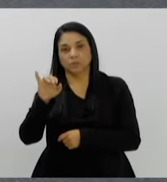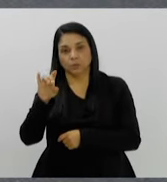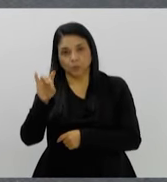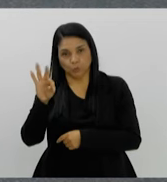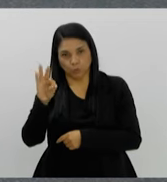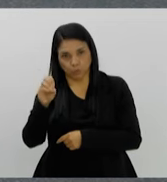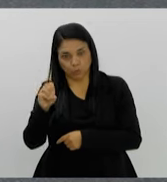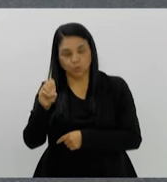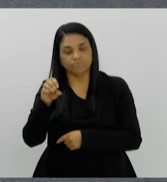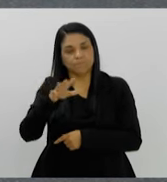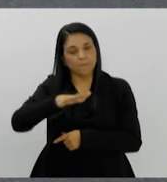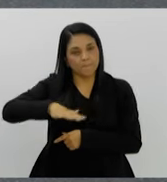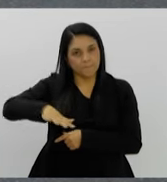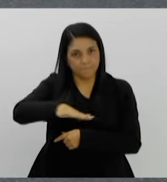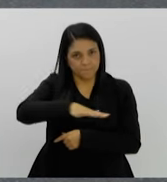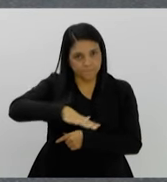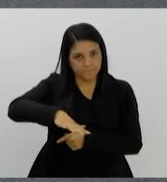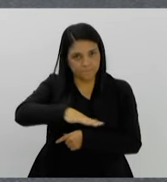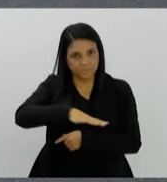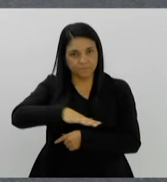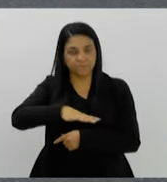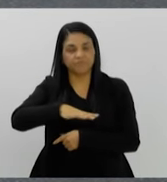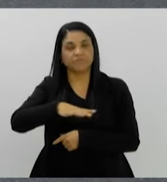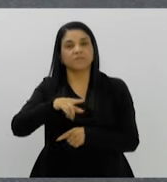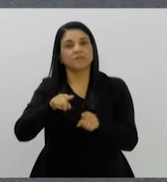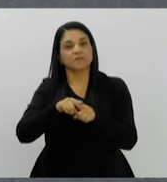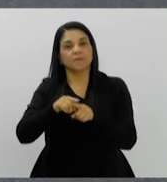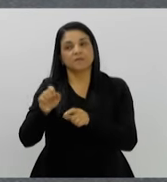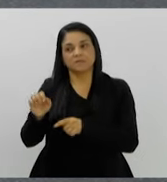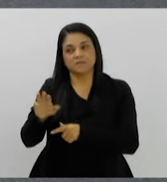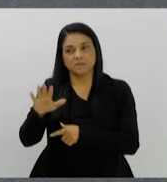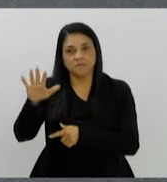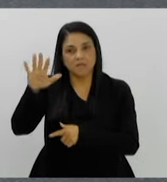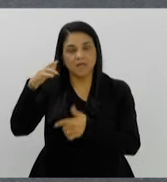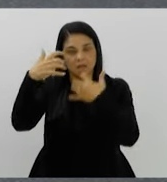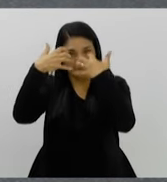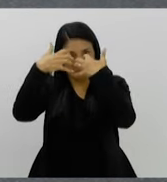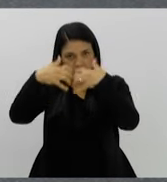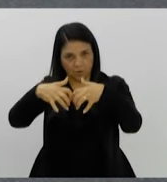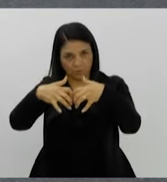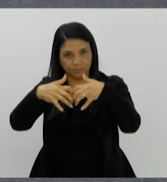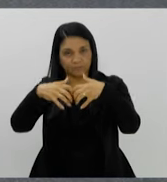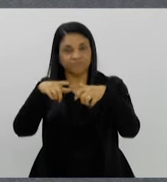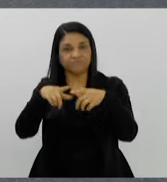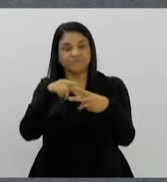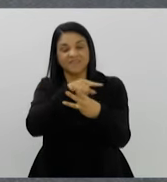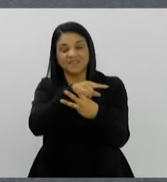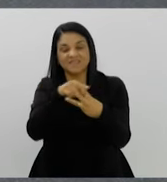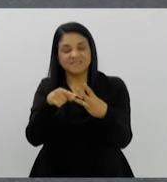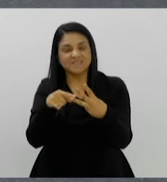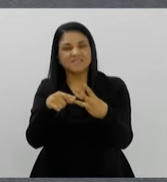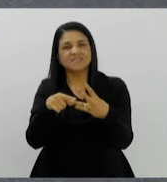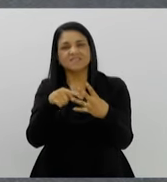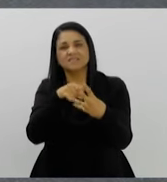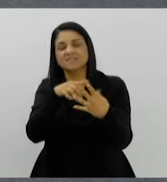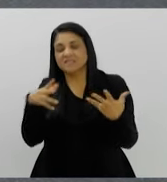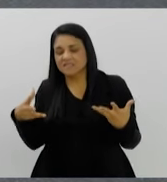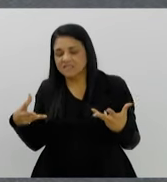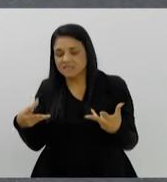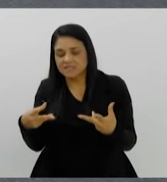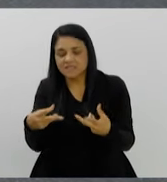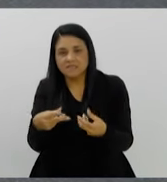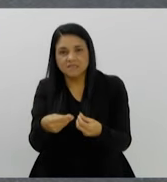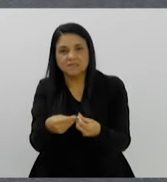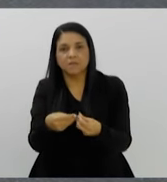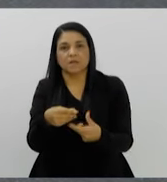Parada Angélica Santa Lúcia e o Alto da Serra em Petrópolis então destacar a sensibilidade do coronel